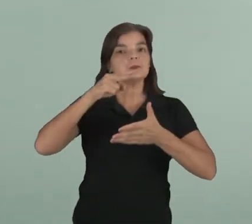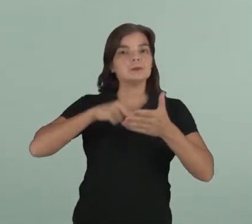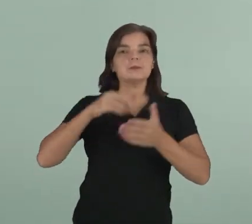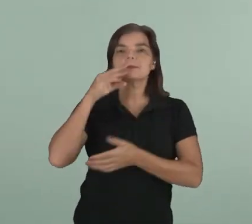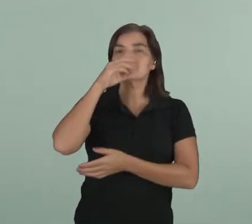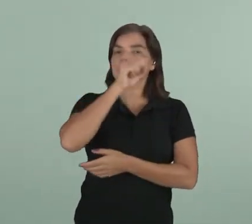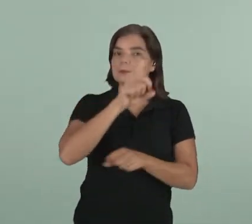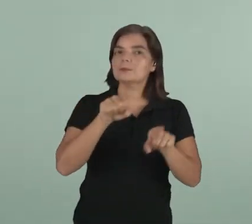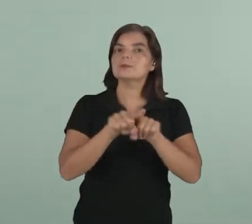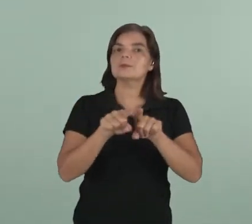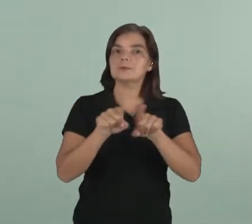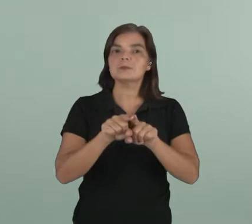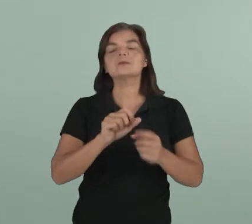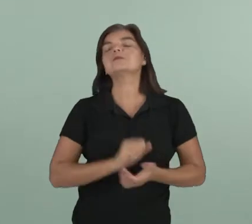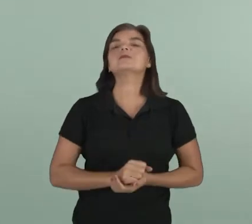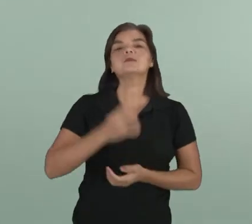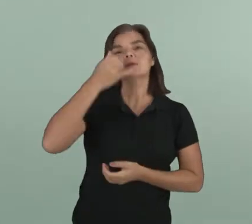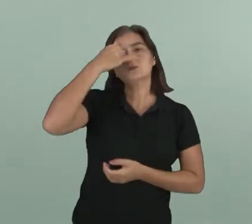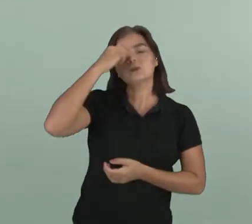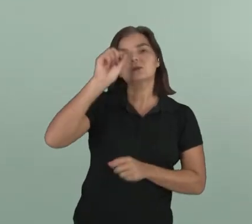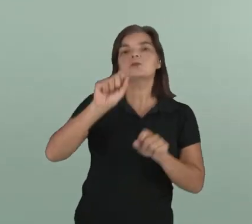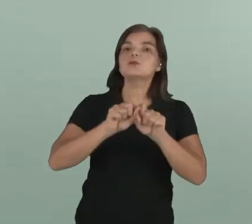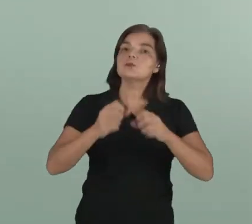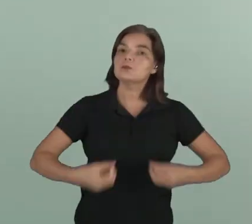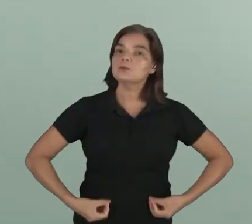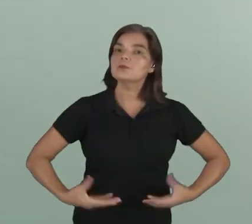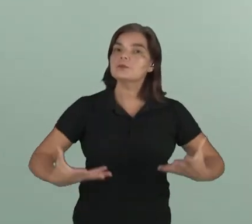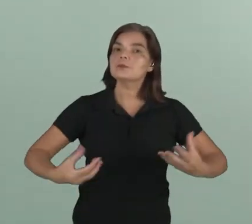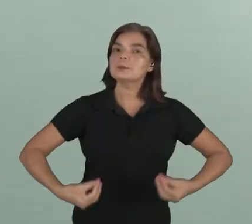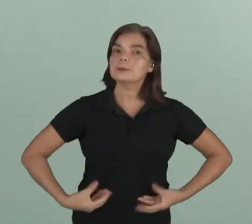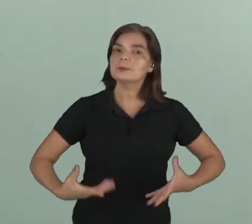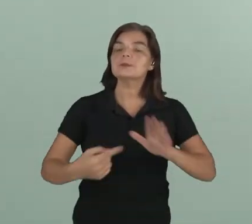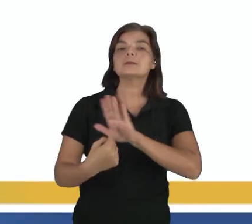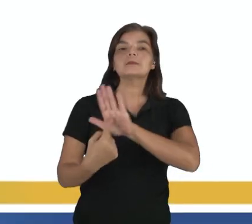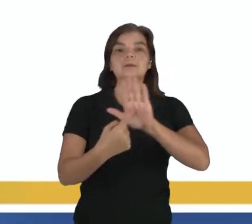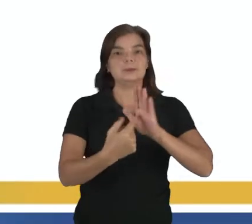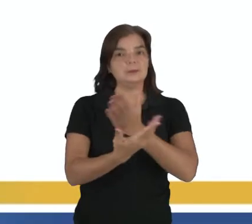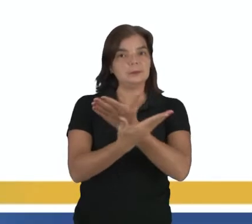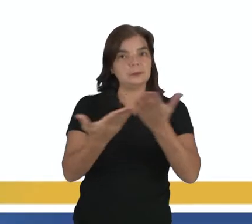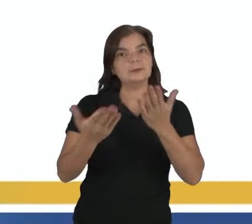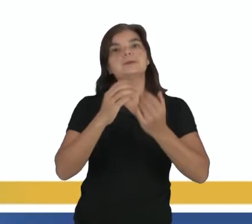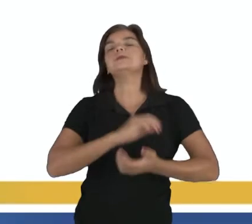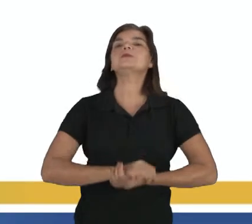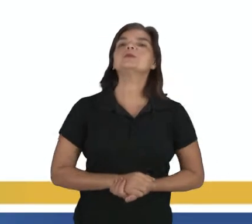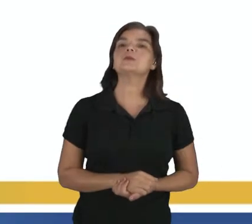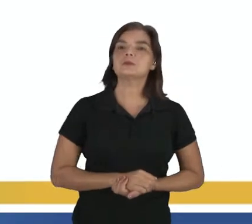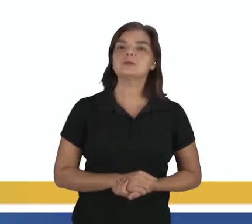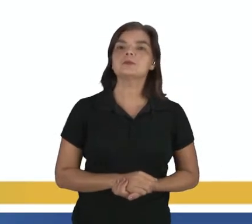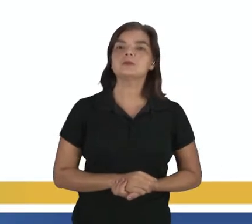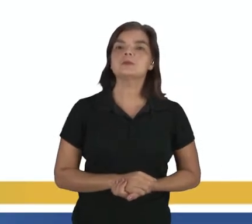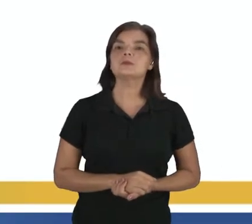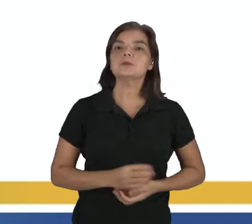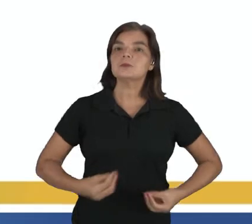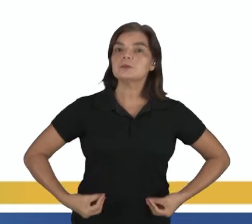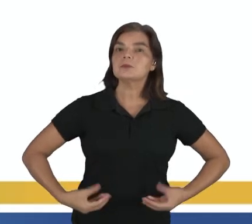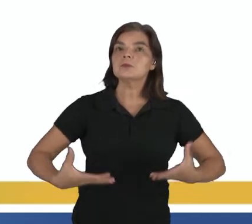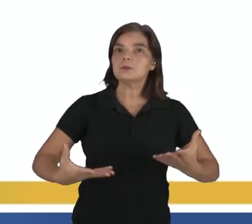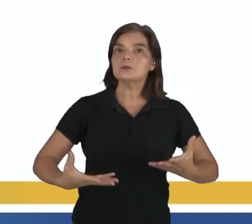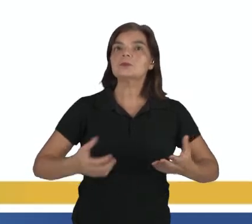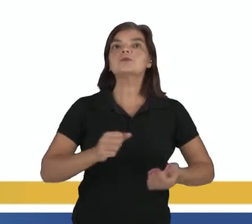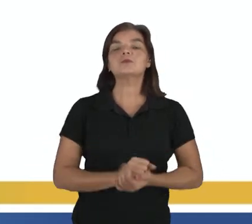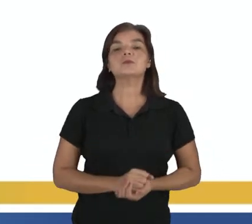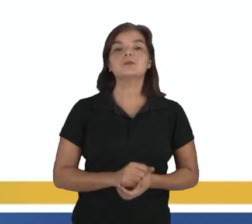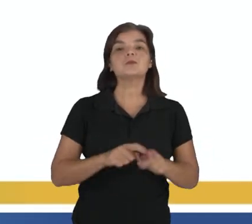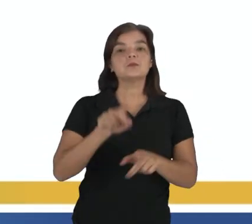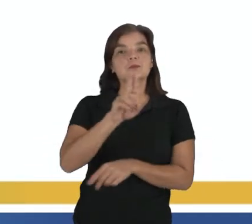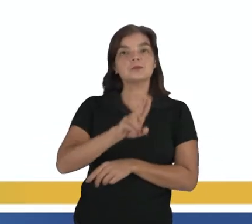leitura rápida a respeito da ideia de consumo que está sendo apresentada a todos vocês. Consumo